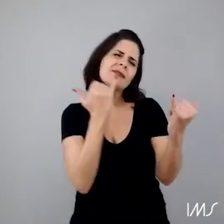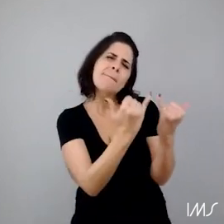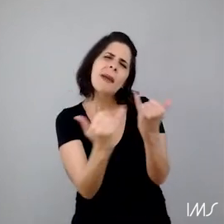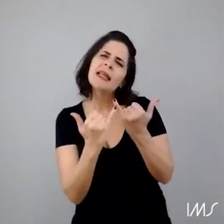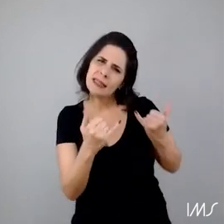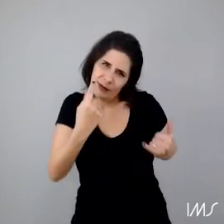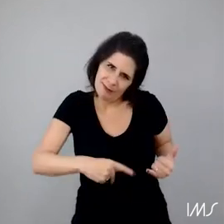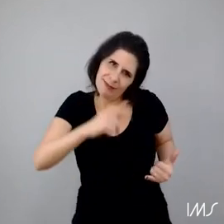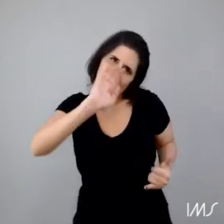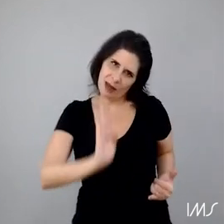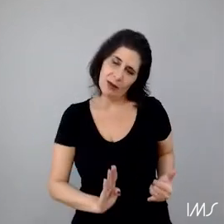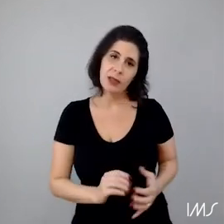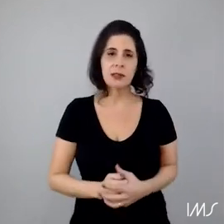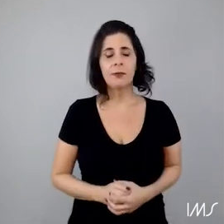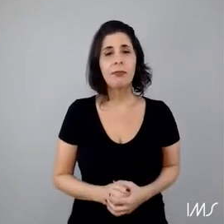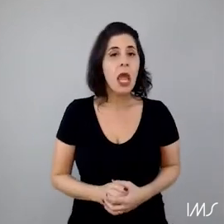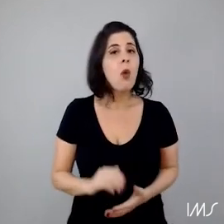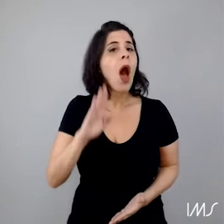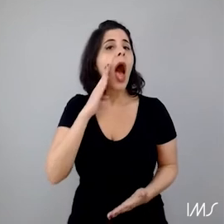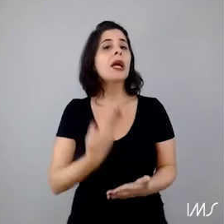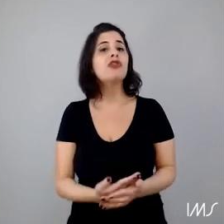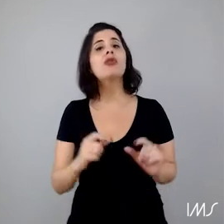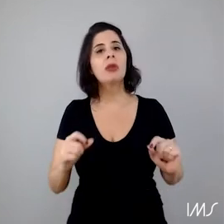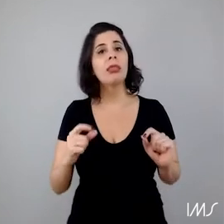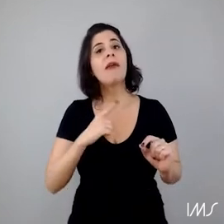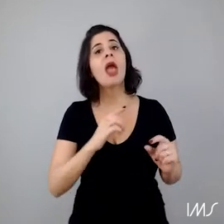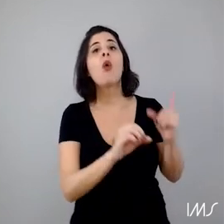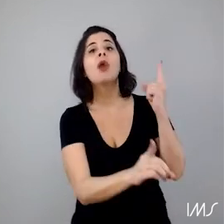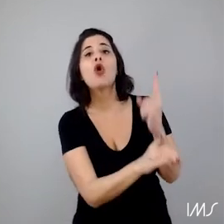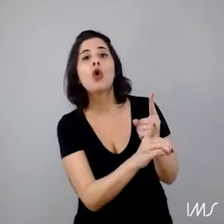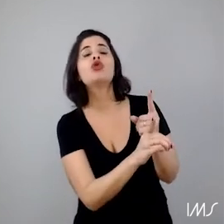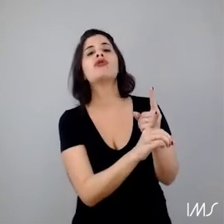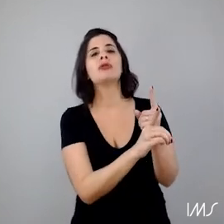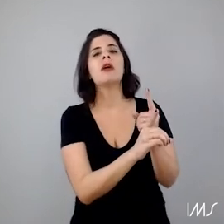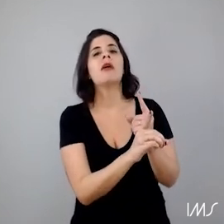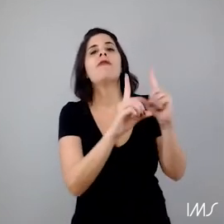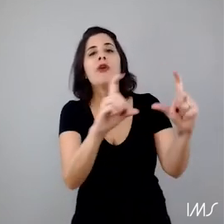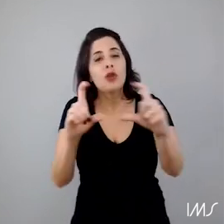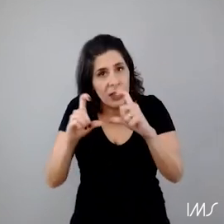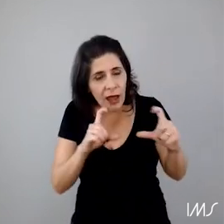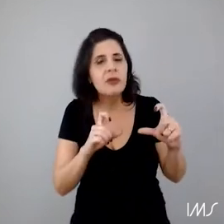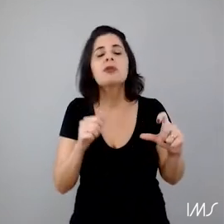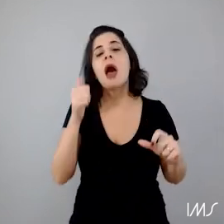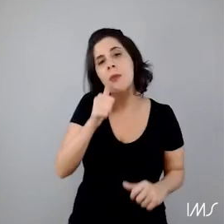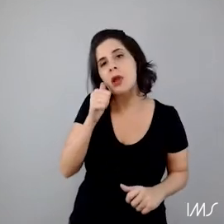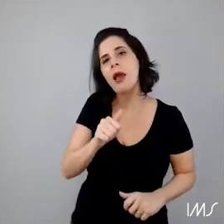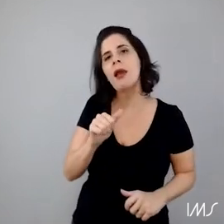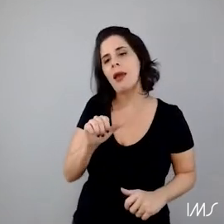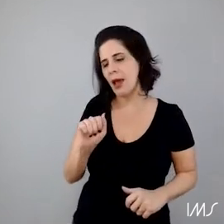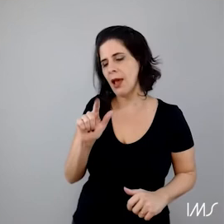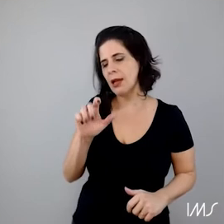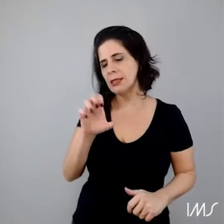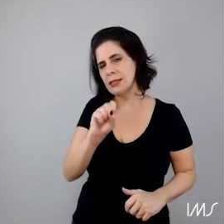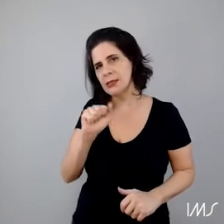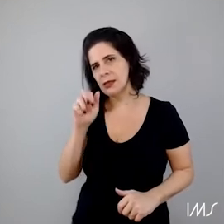Brasil. Acredito que os encontros fotográficos de Campos do Jordão, mencionados pela Alessandra, que